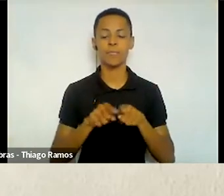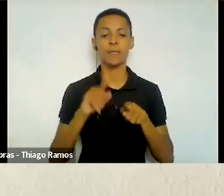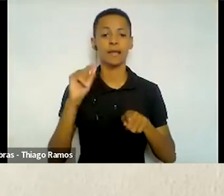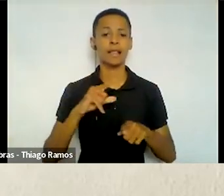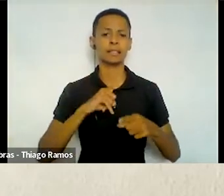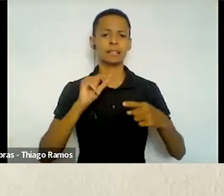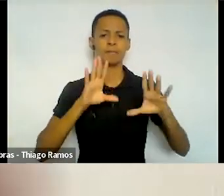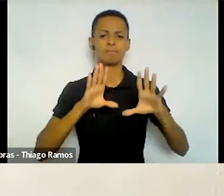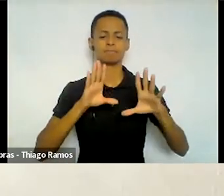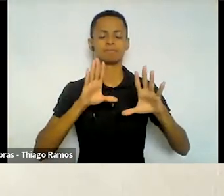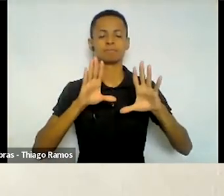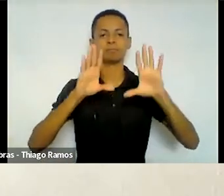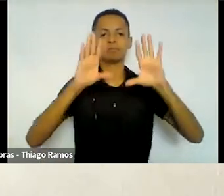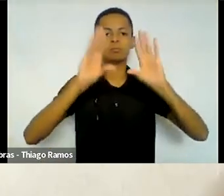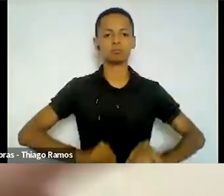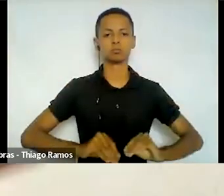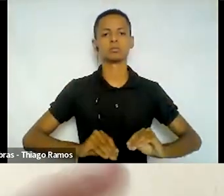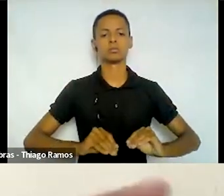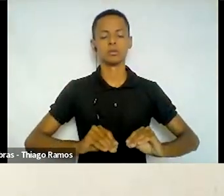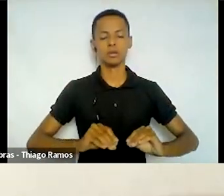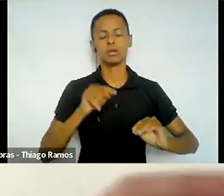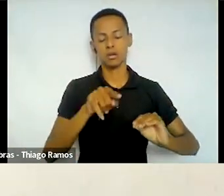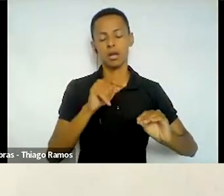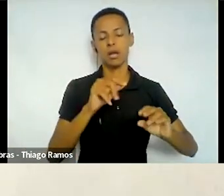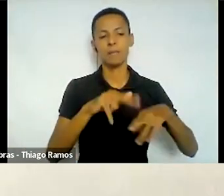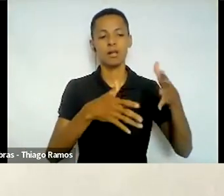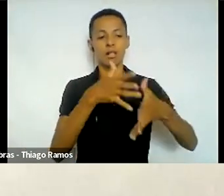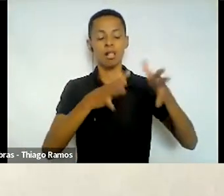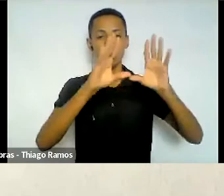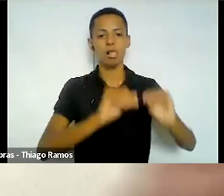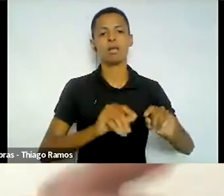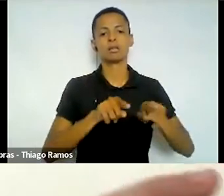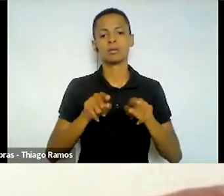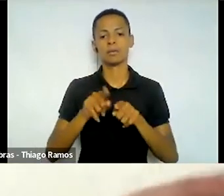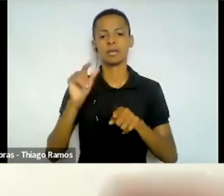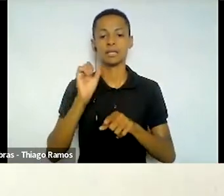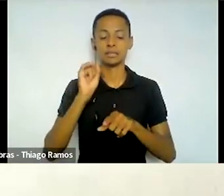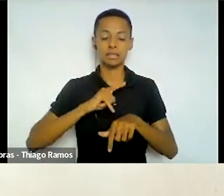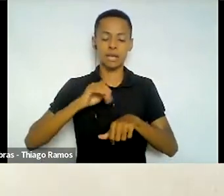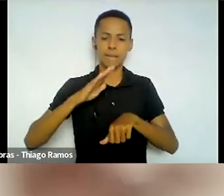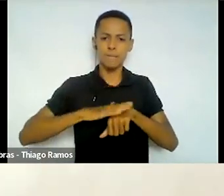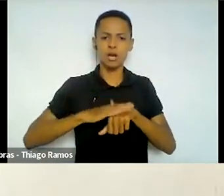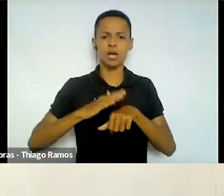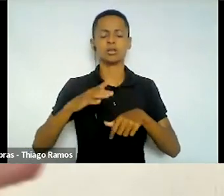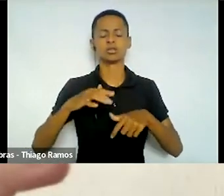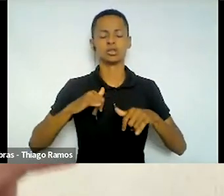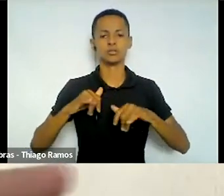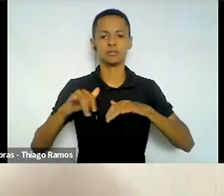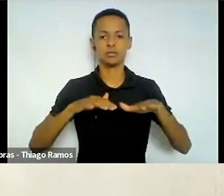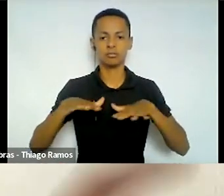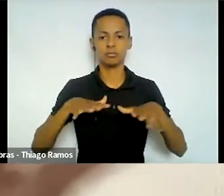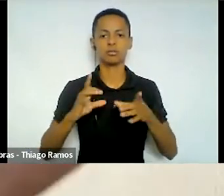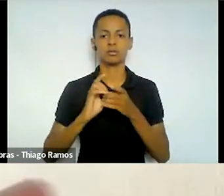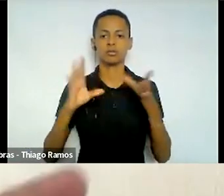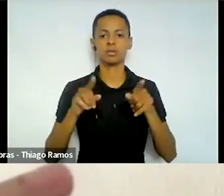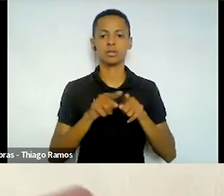gente fala também de outros direitos, porque quando se democratiza a comunicação, se democratiza a informação e se democratiza direitos.